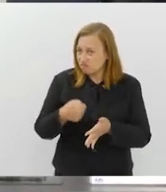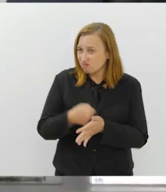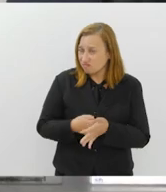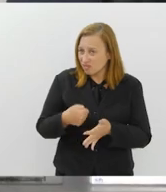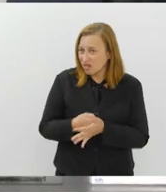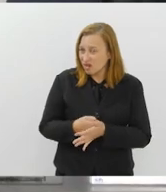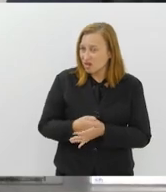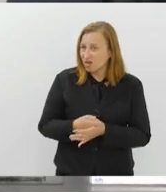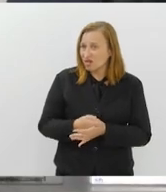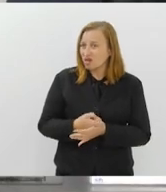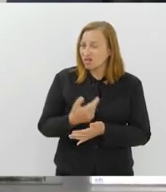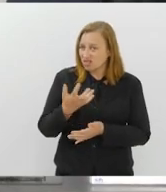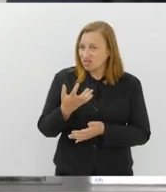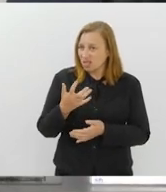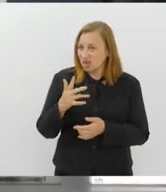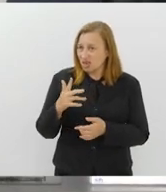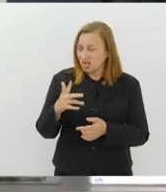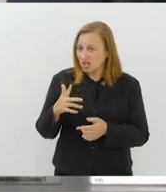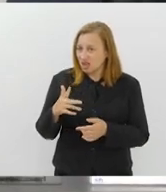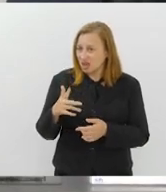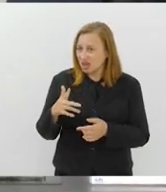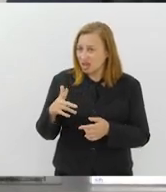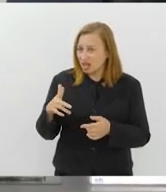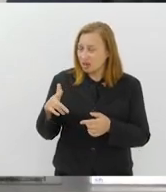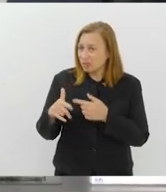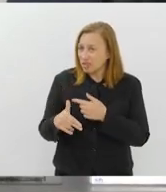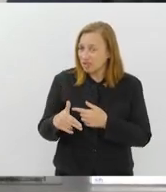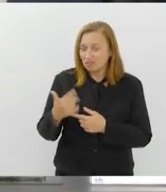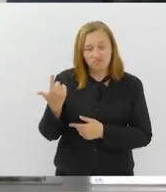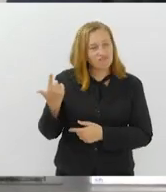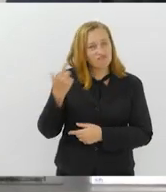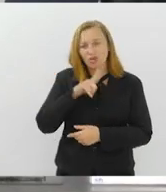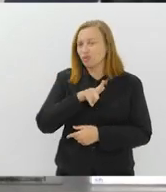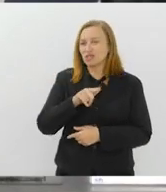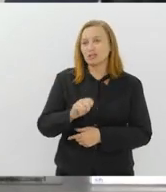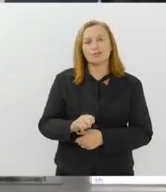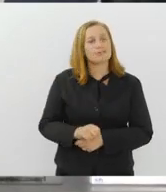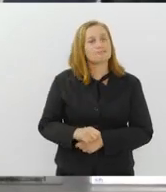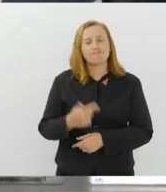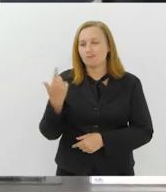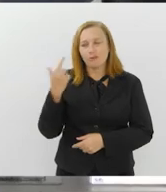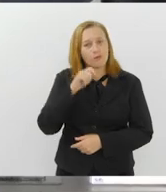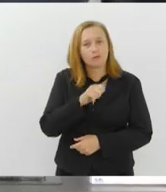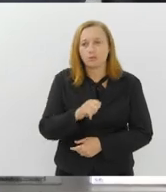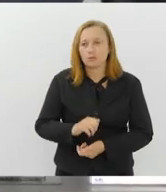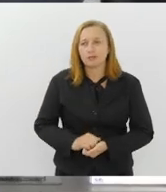Vocês vão tentar embargo, tentar acabar com a CPI, mas vocês não vão conseguir, não, cara. Vocês não vão, não.